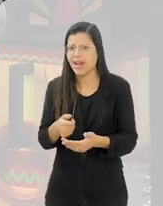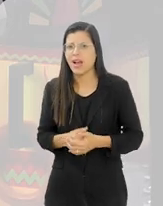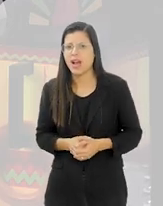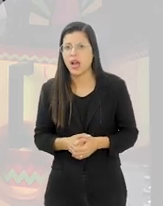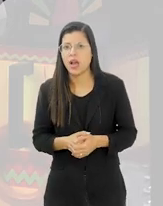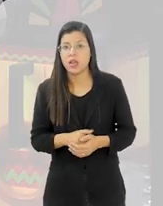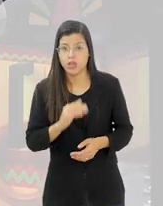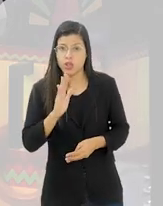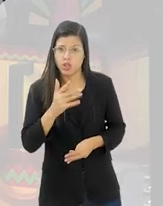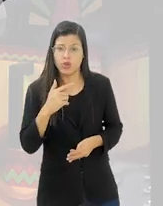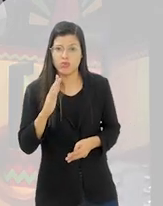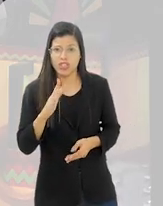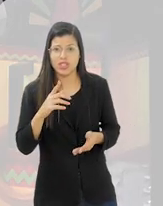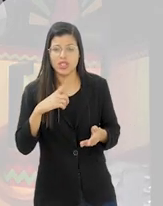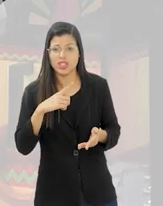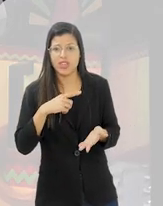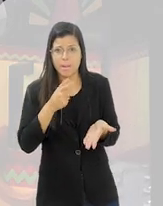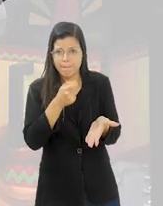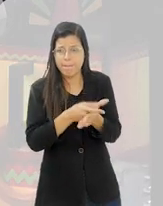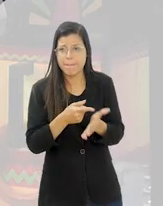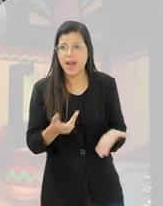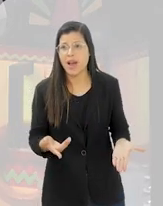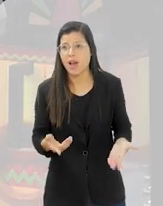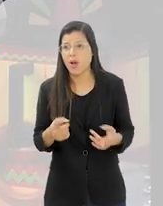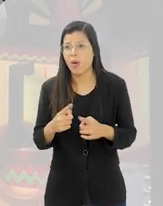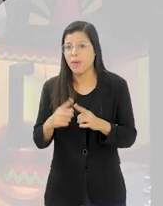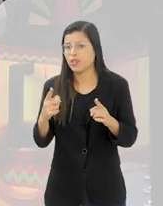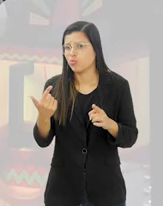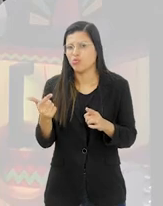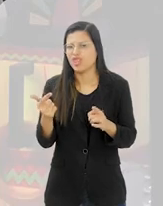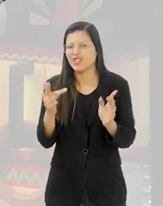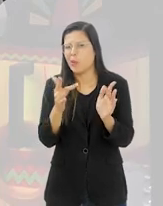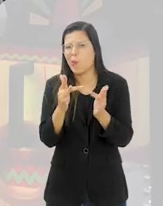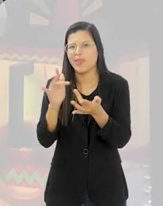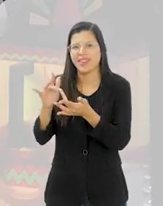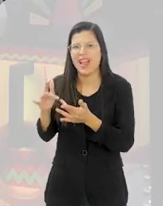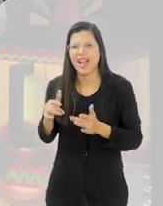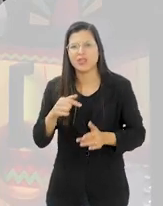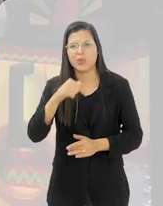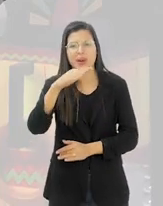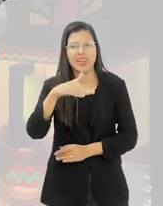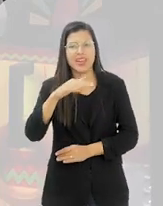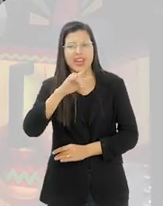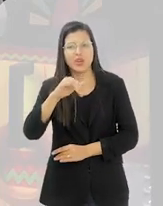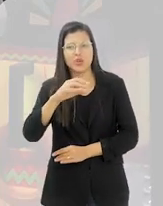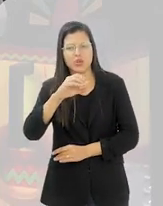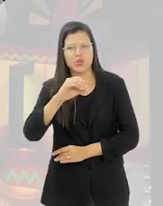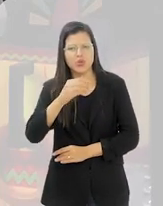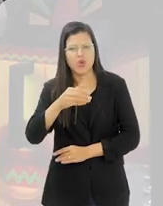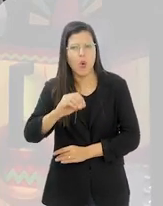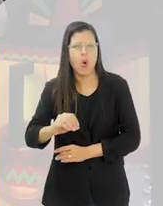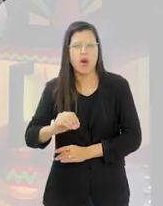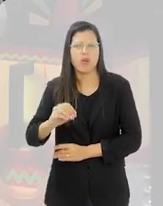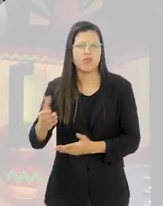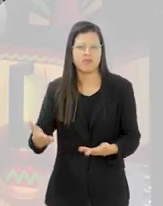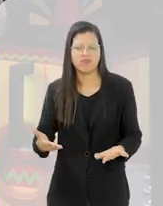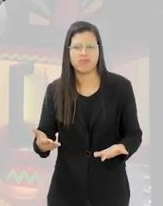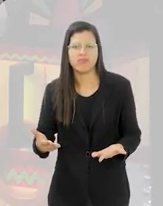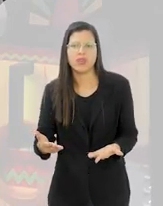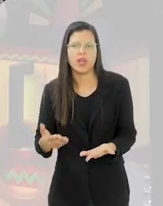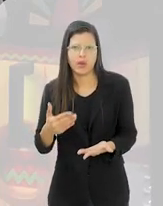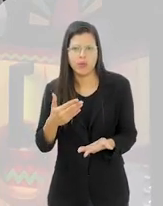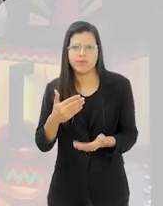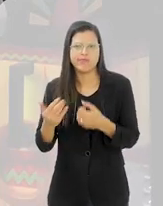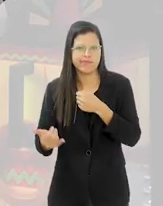E eu já tinha pago. Aí para você, eu por não ter a interlocução, quem era João e da onde ele veio, eu caí